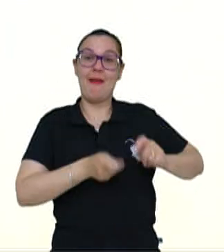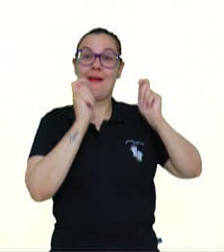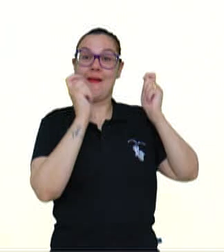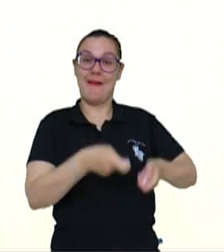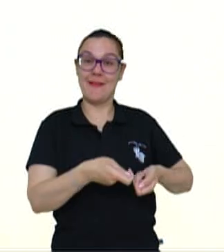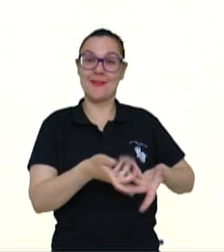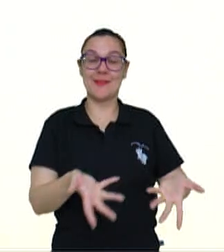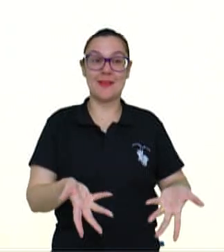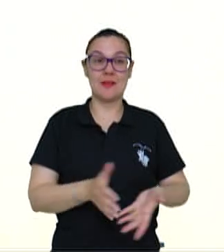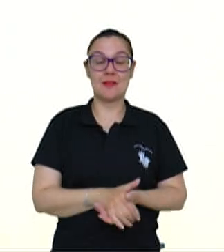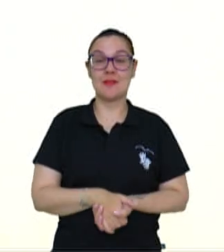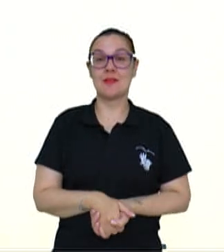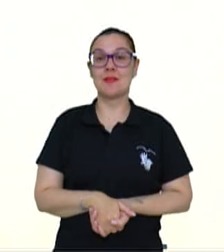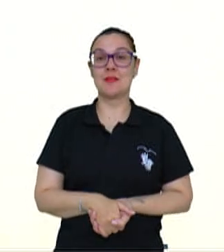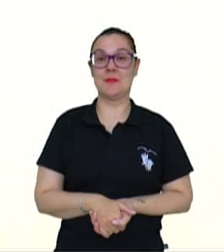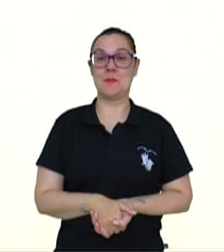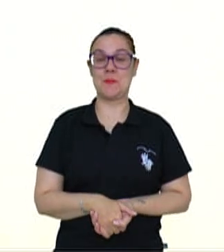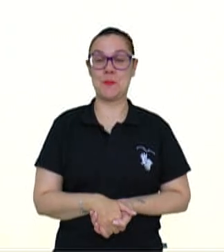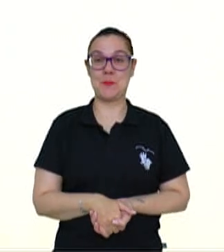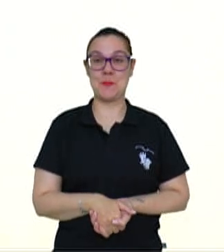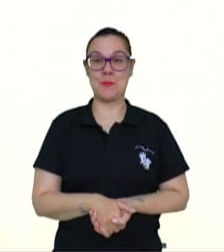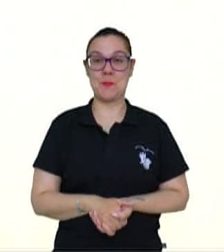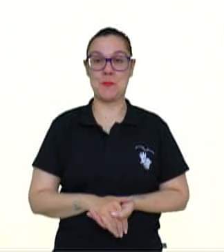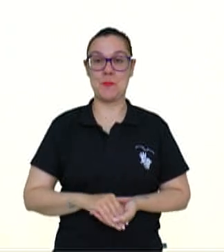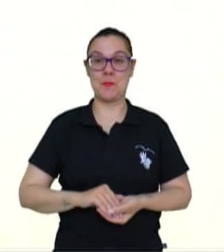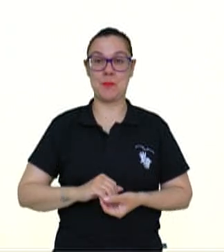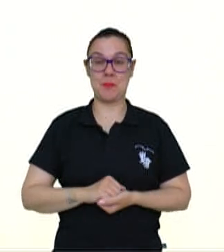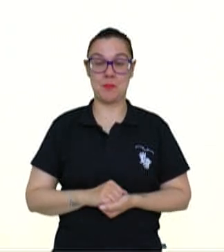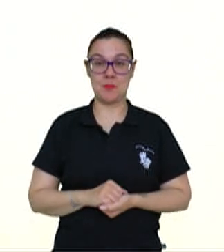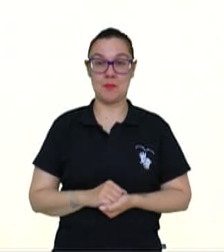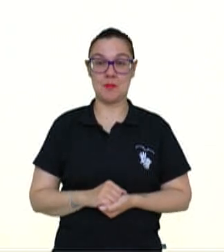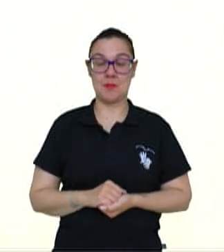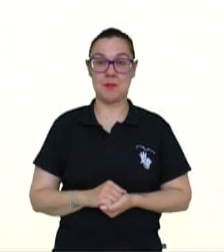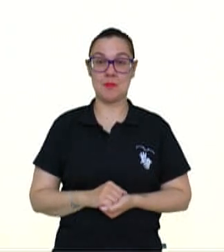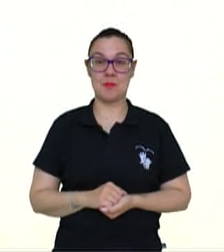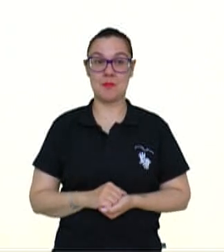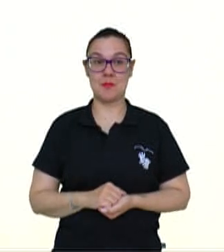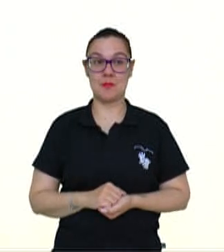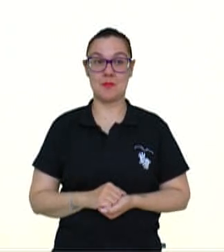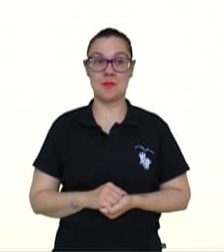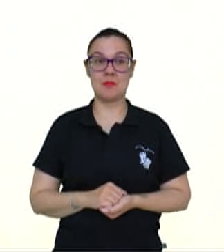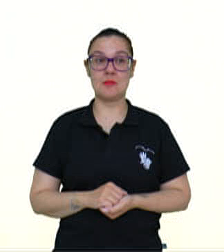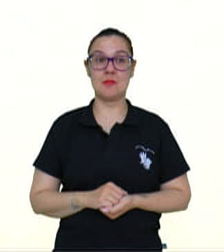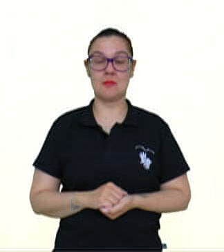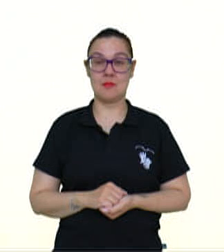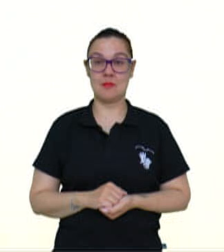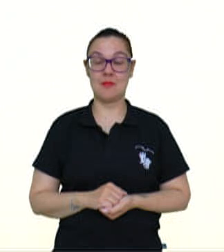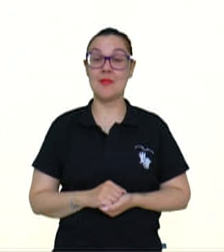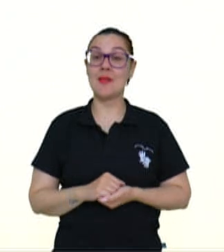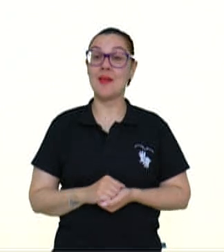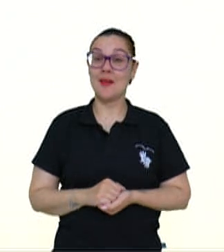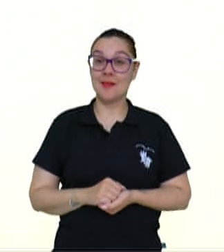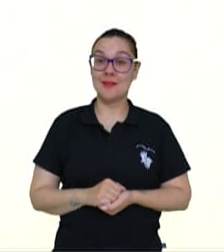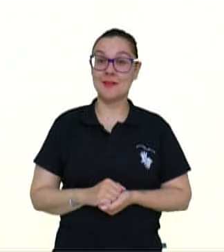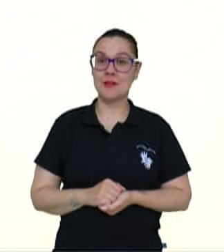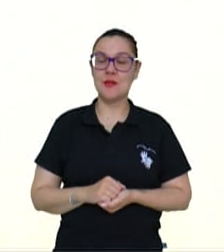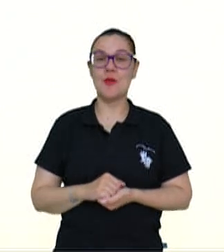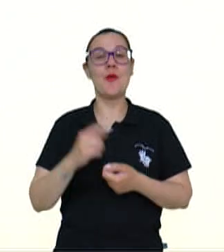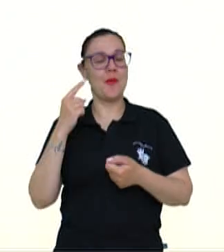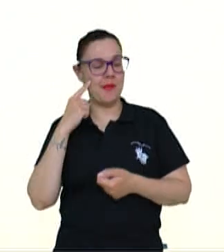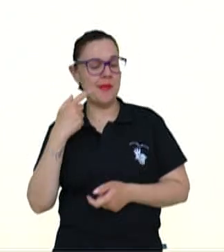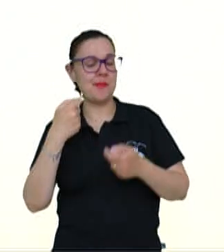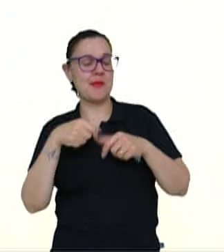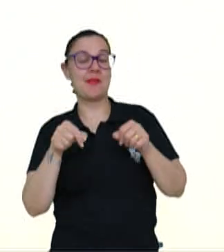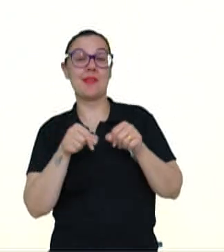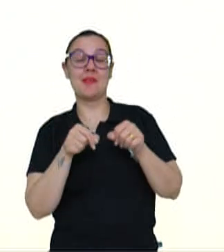né? Ele deveria conectar seu móvel, seu telefone, a uma rede de internet e não de pesca. Então, era isso que